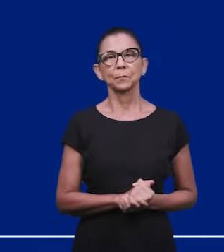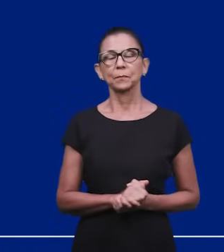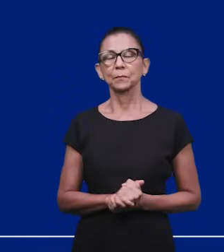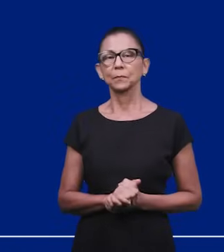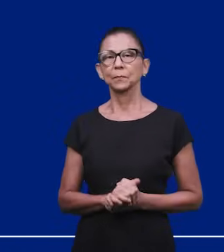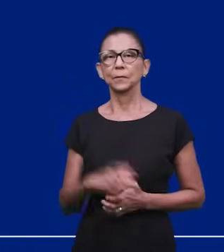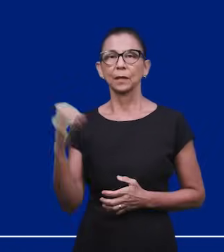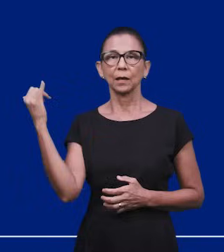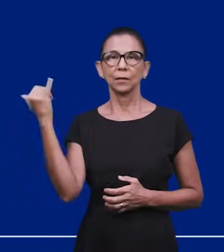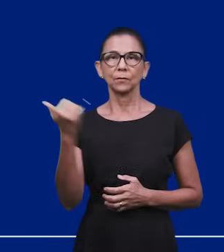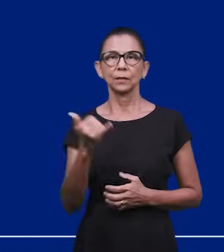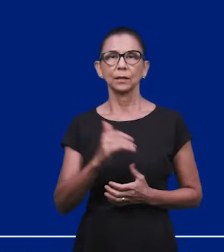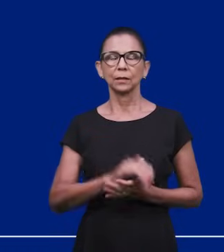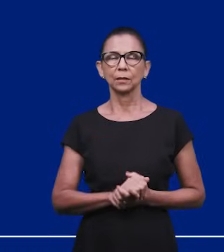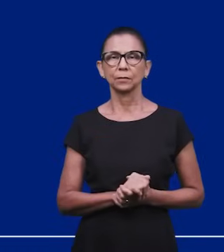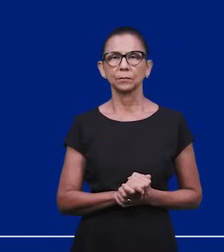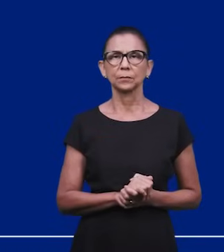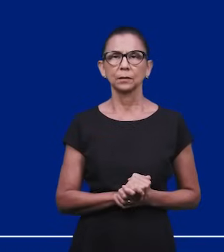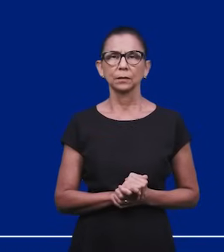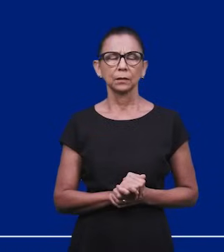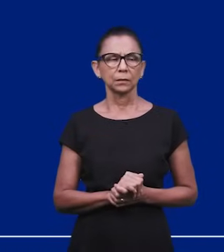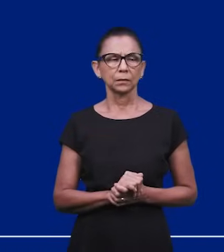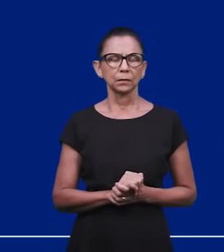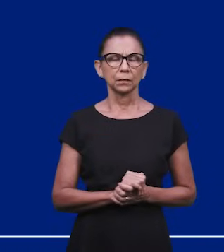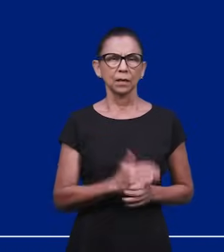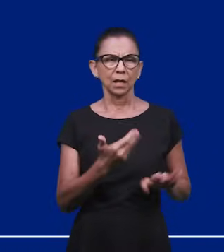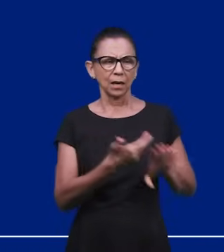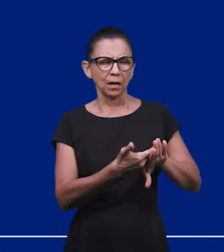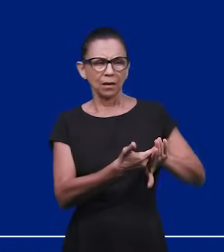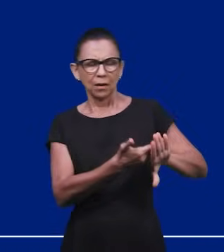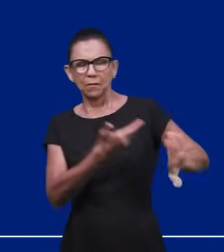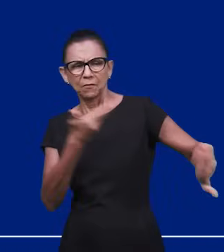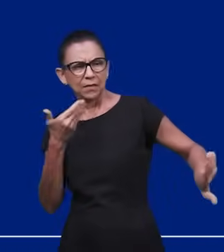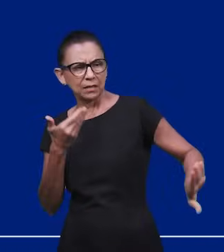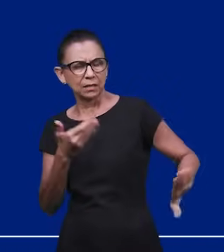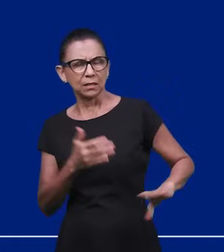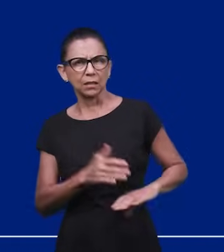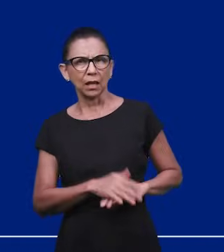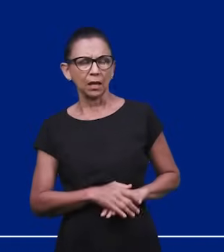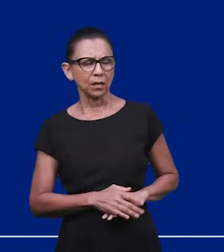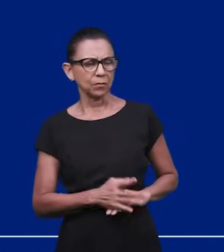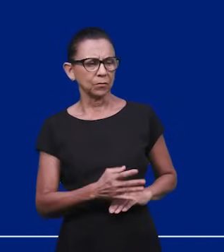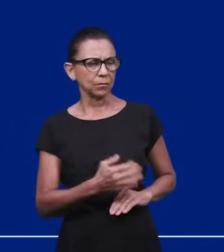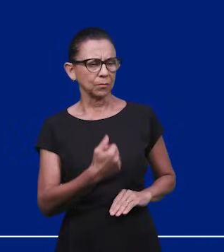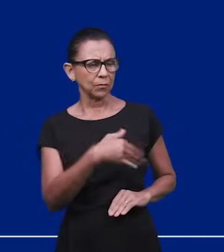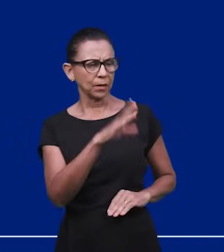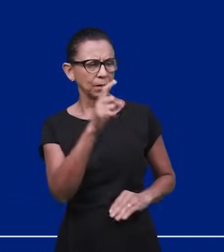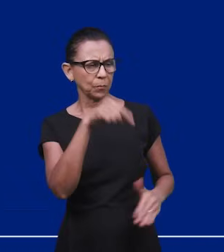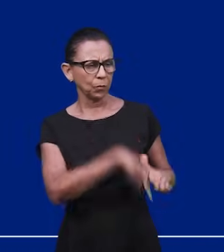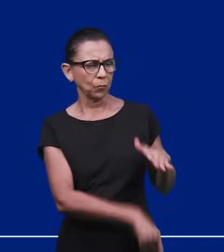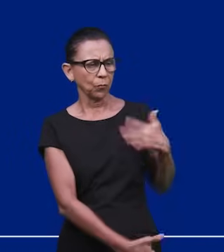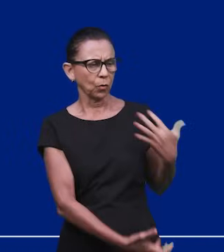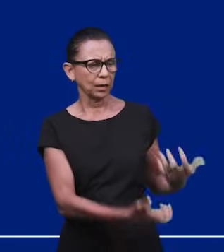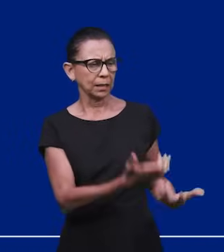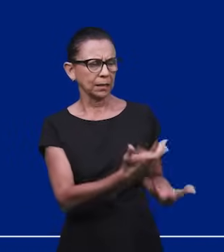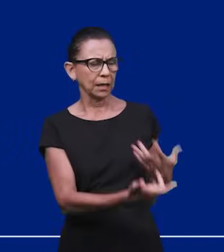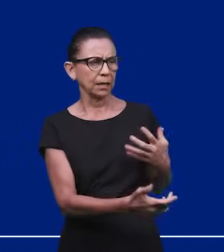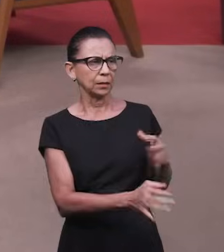mim, malditos, para o fogo eterno, preparado para o diabo e seus